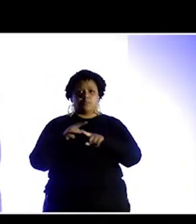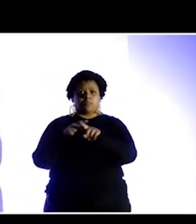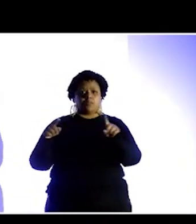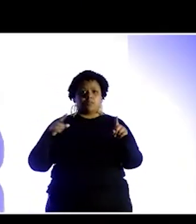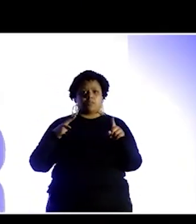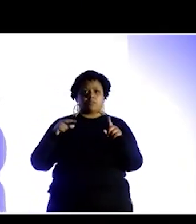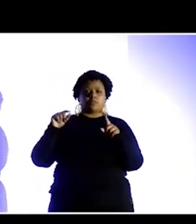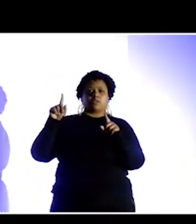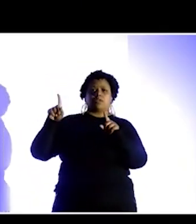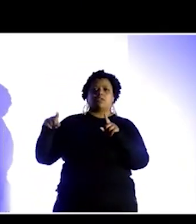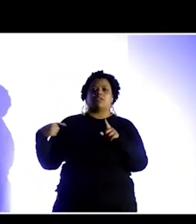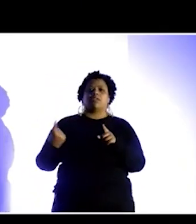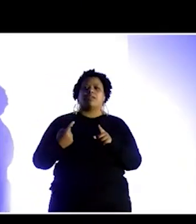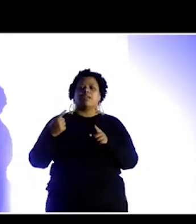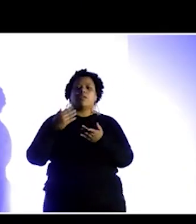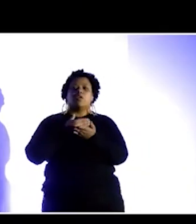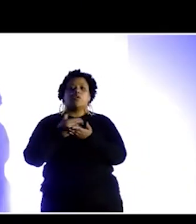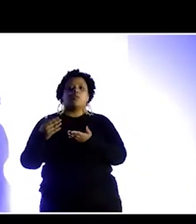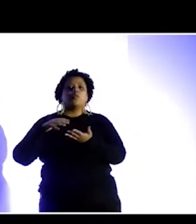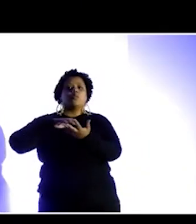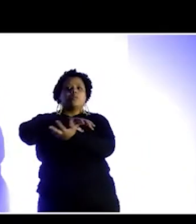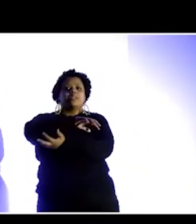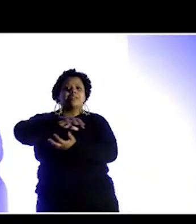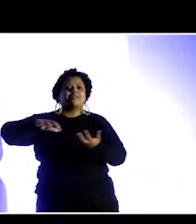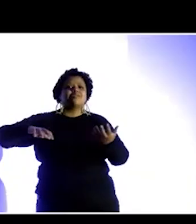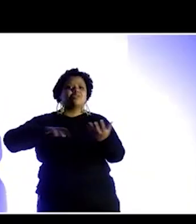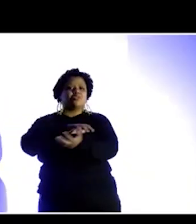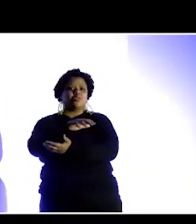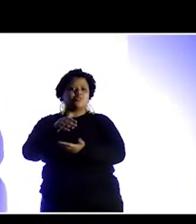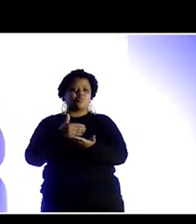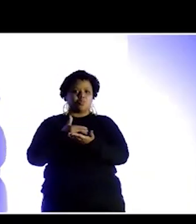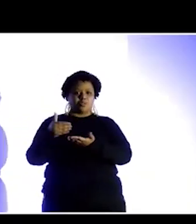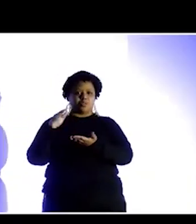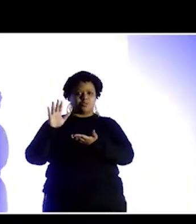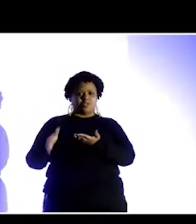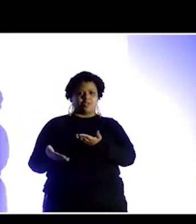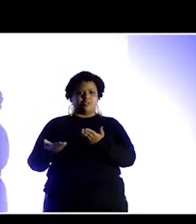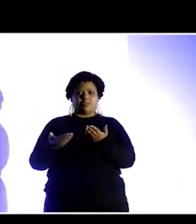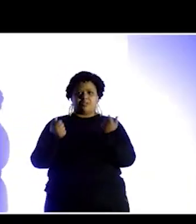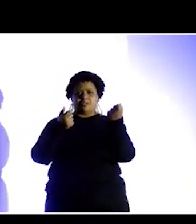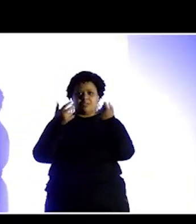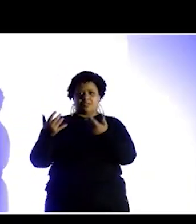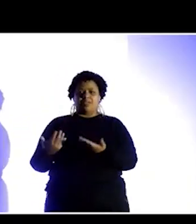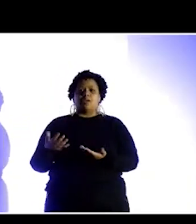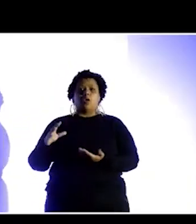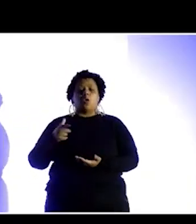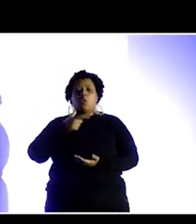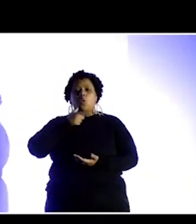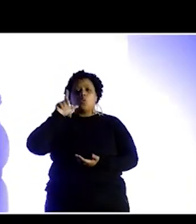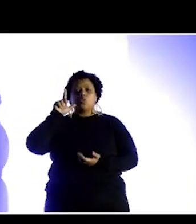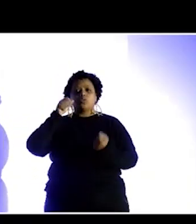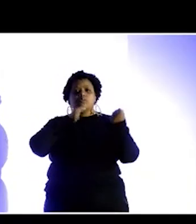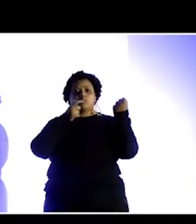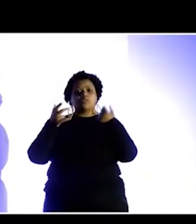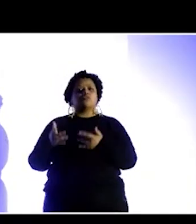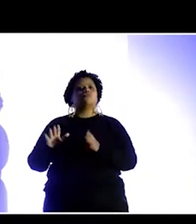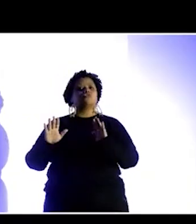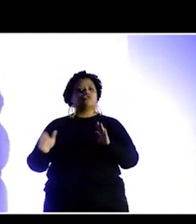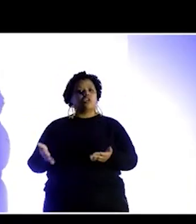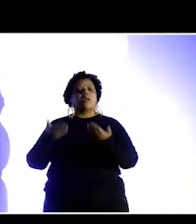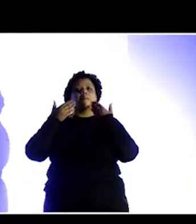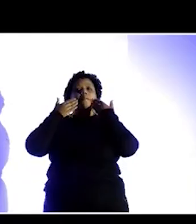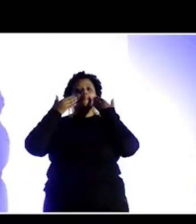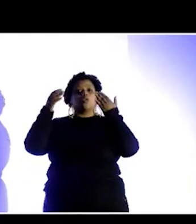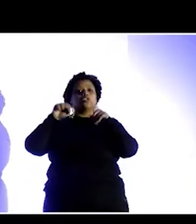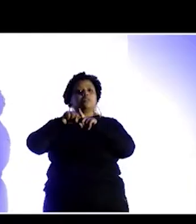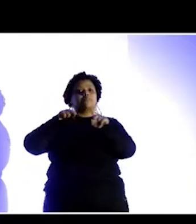lá no início da Revolução Industrial. Isso aqui é catastrófico, né? Ontem também foi mostrado vários impactos, e o que eu